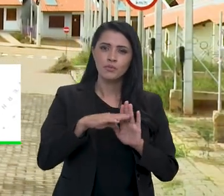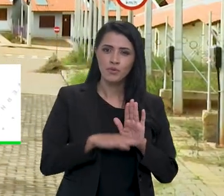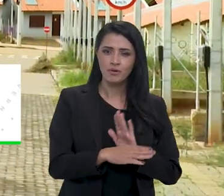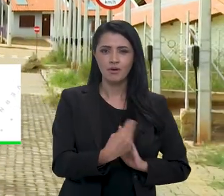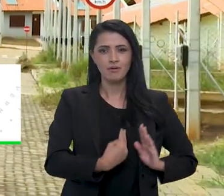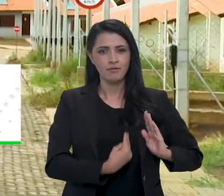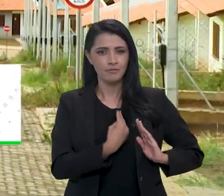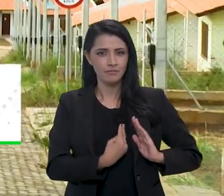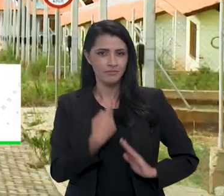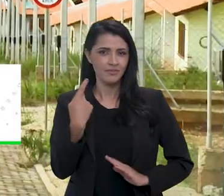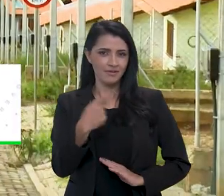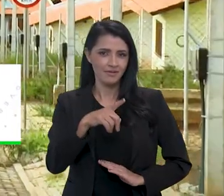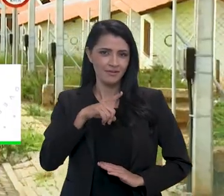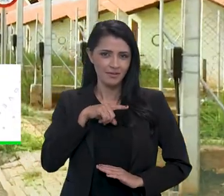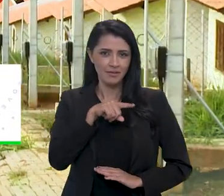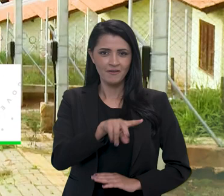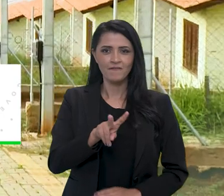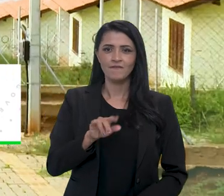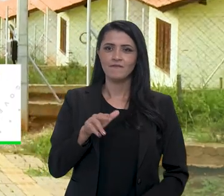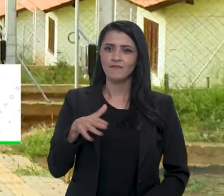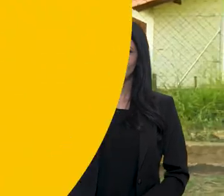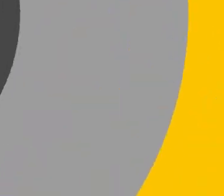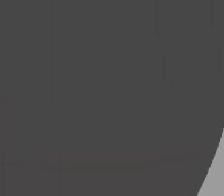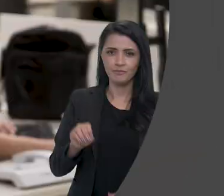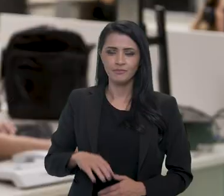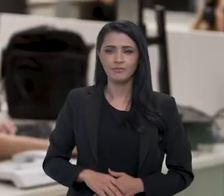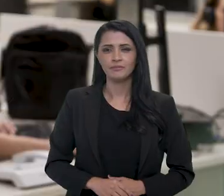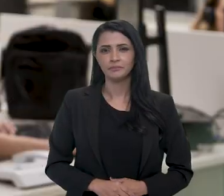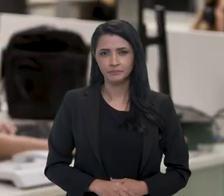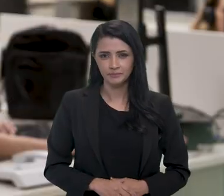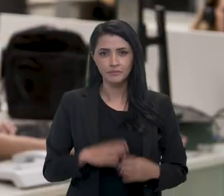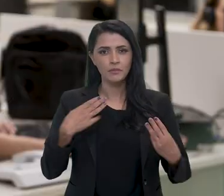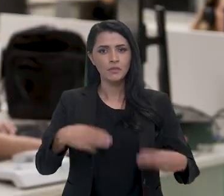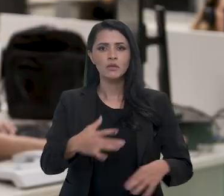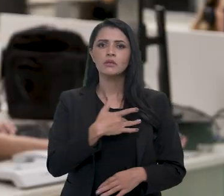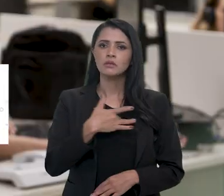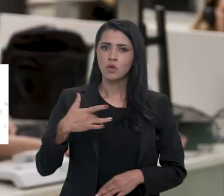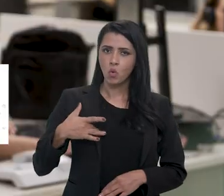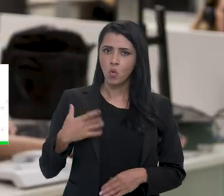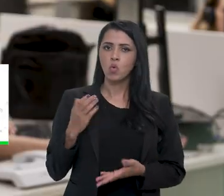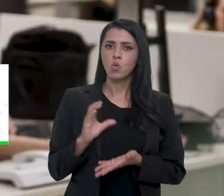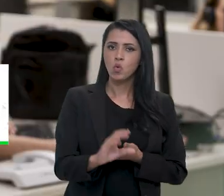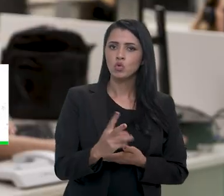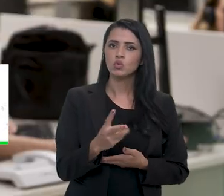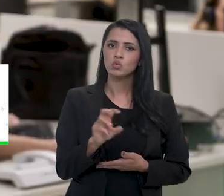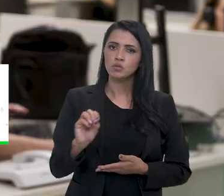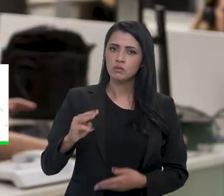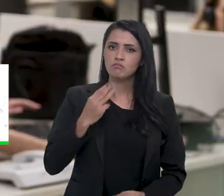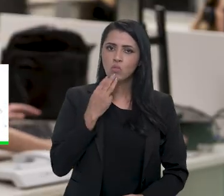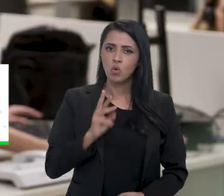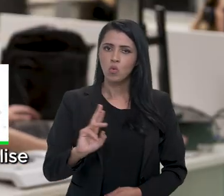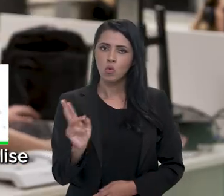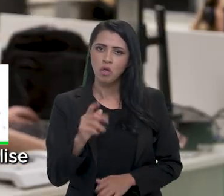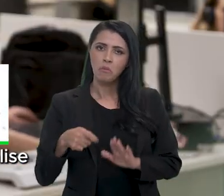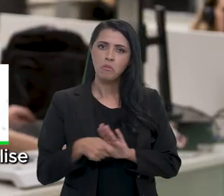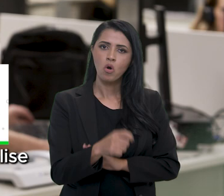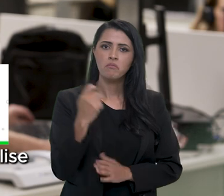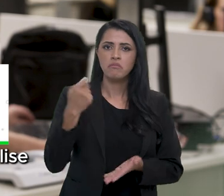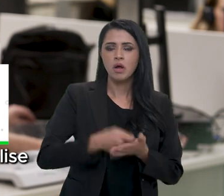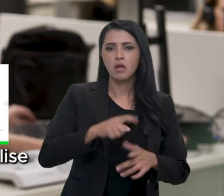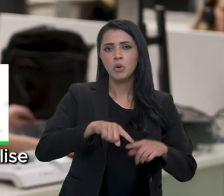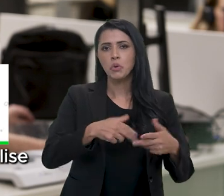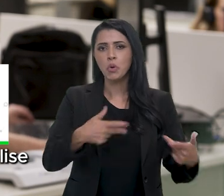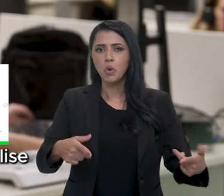do programa Minha Casa Minha Vida em Viamão. O Ministério da Saúde vai destinar 200 milhões de reais para